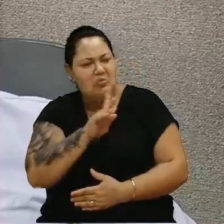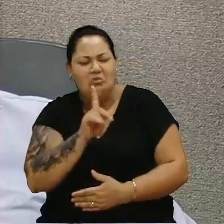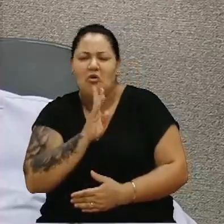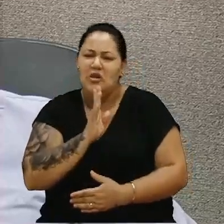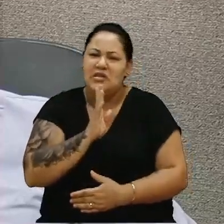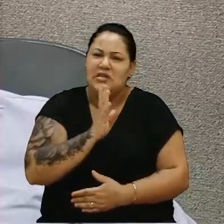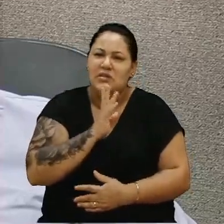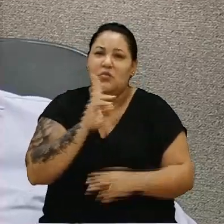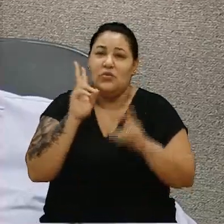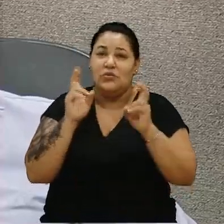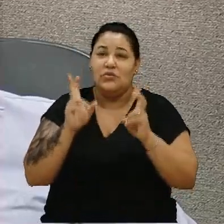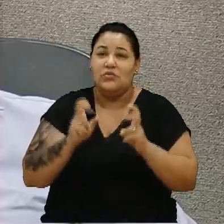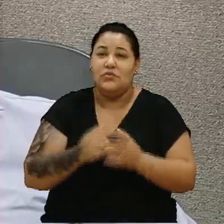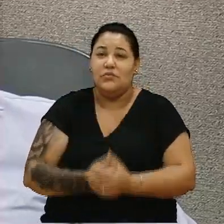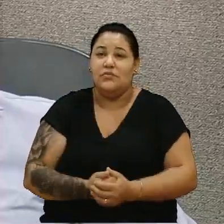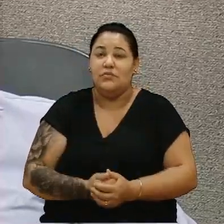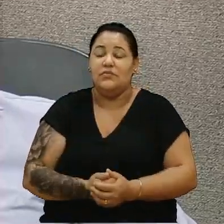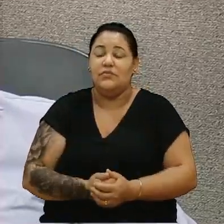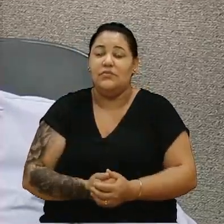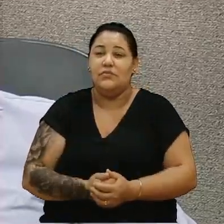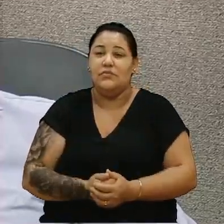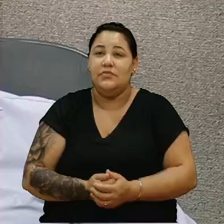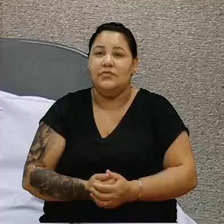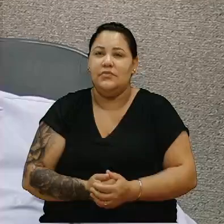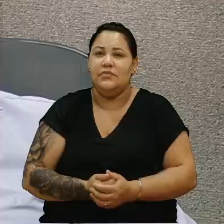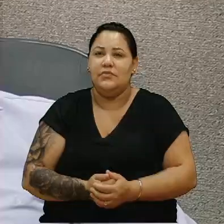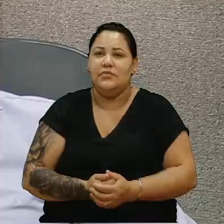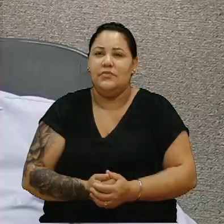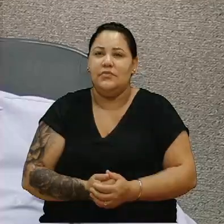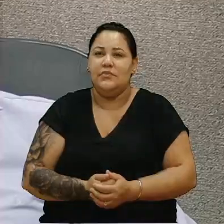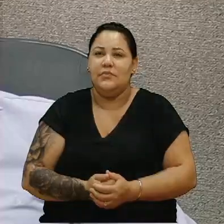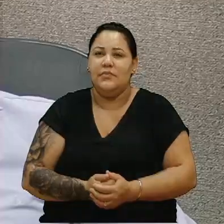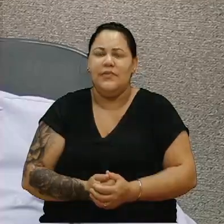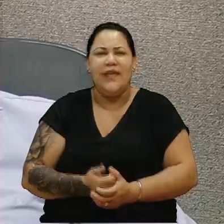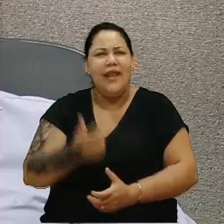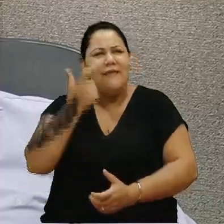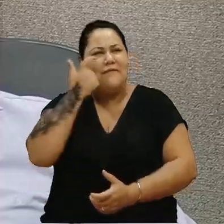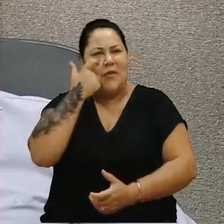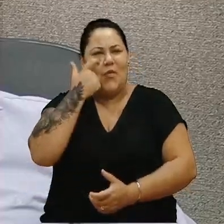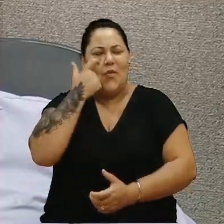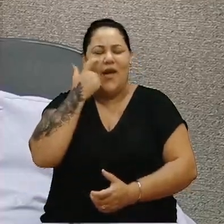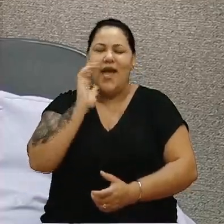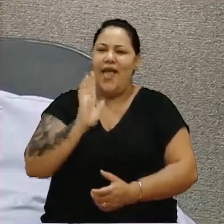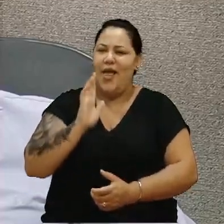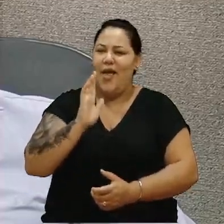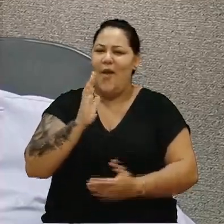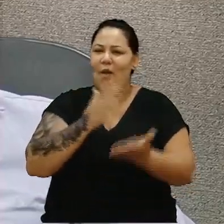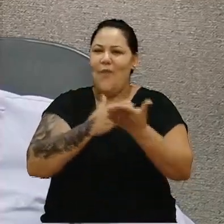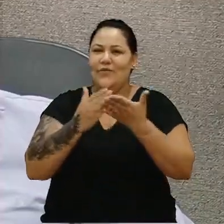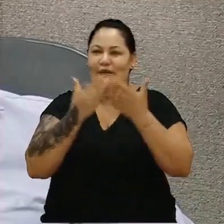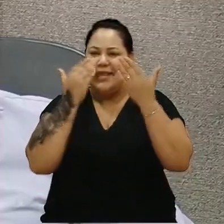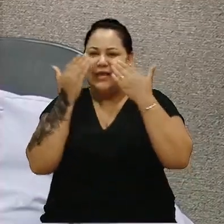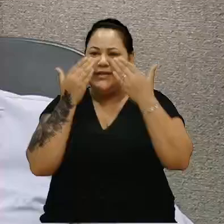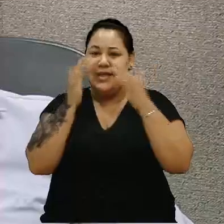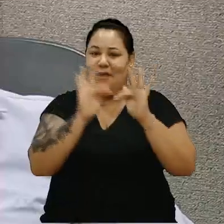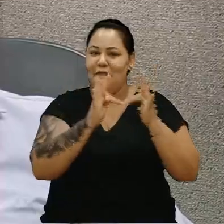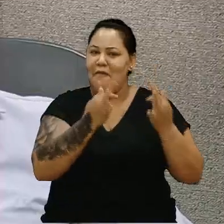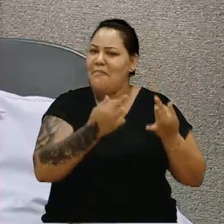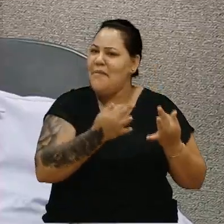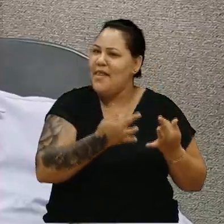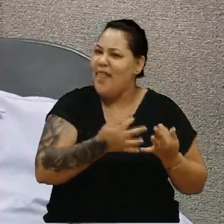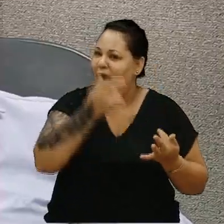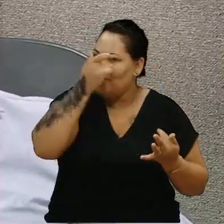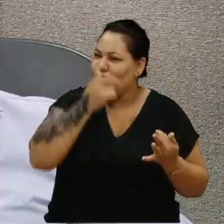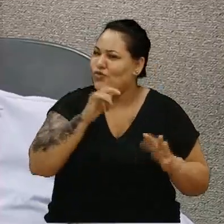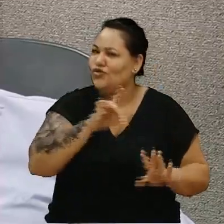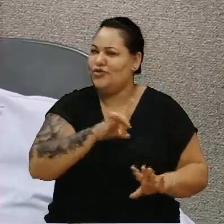sobre o tema, e de repente ele se viu até com um caso provável na família, né, com uma possibilidade de indicativo de